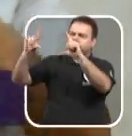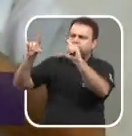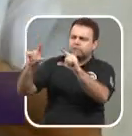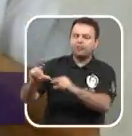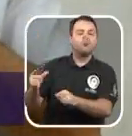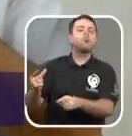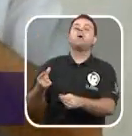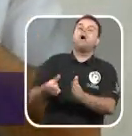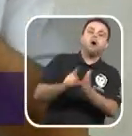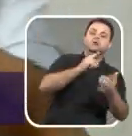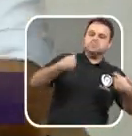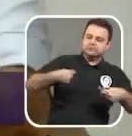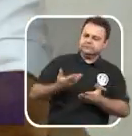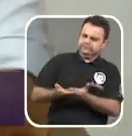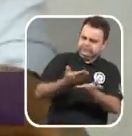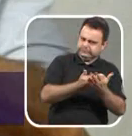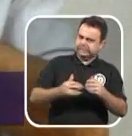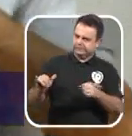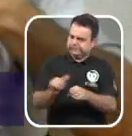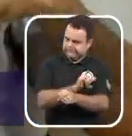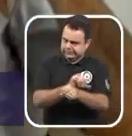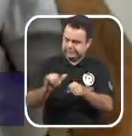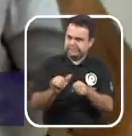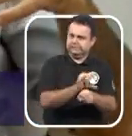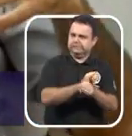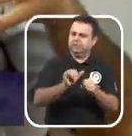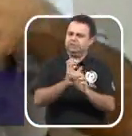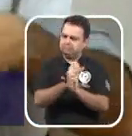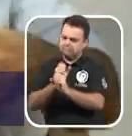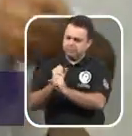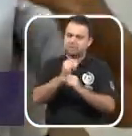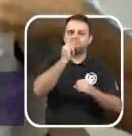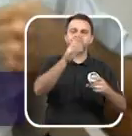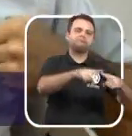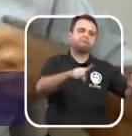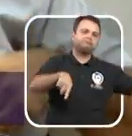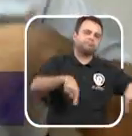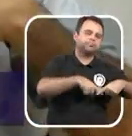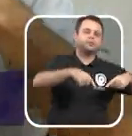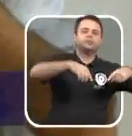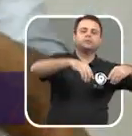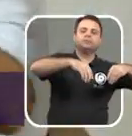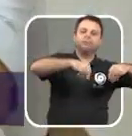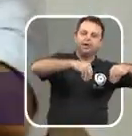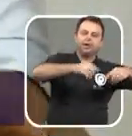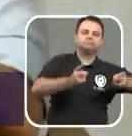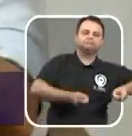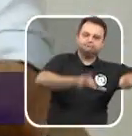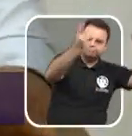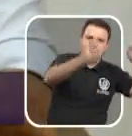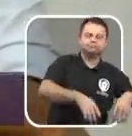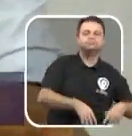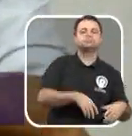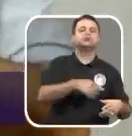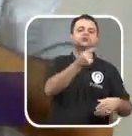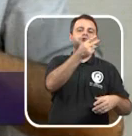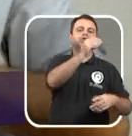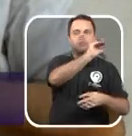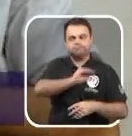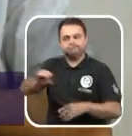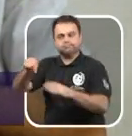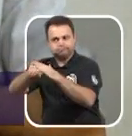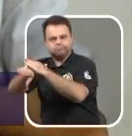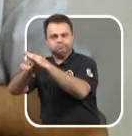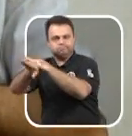estratégia de aporte financeiro. A prefeitura, ela vai, às vezes ela passa terreno, imóvel que ela recupera, ela coloca na Rio Preto Prev, mas